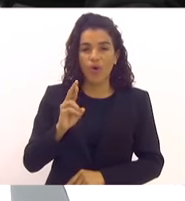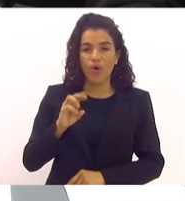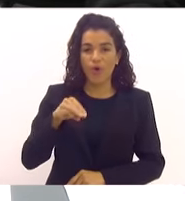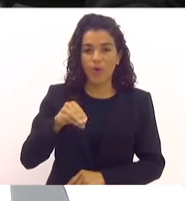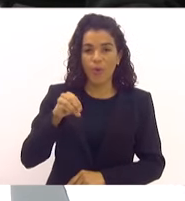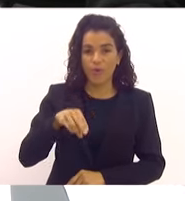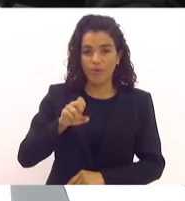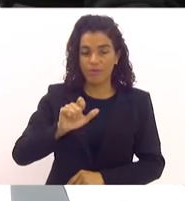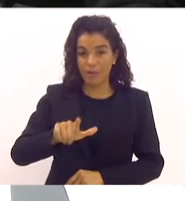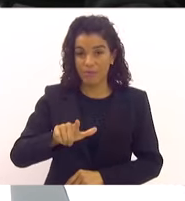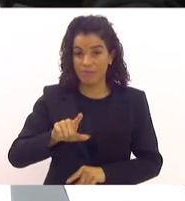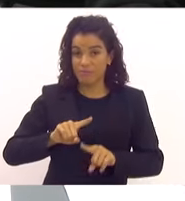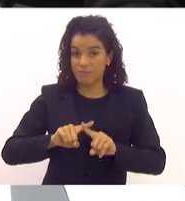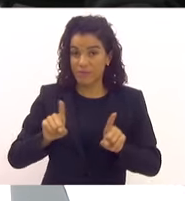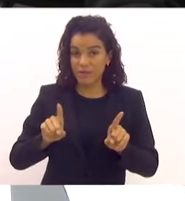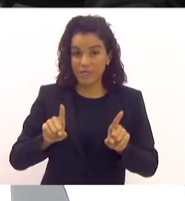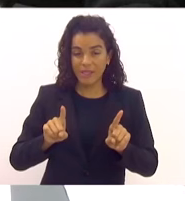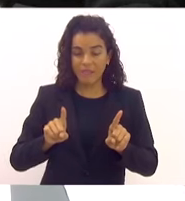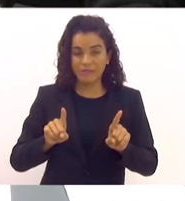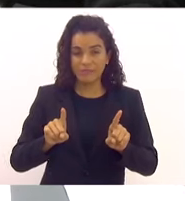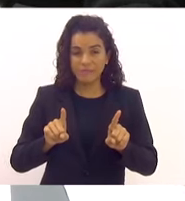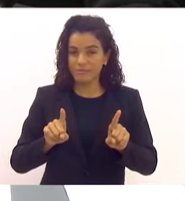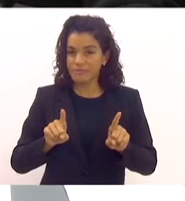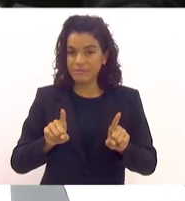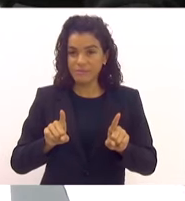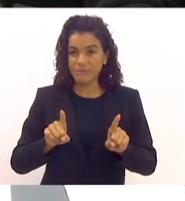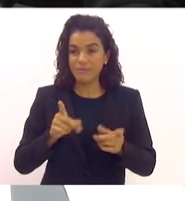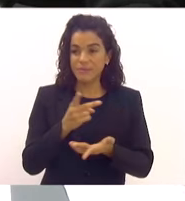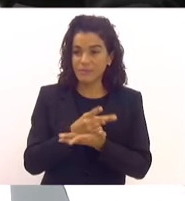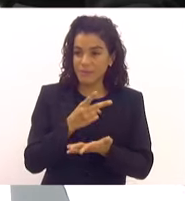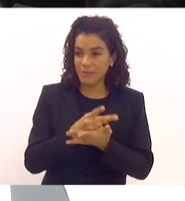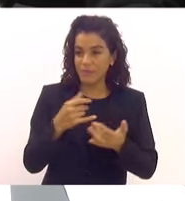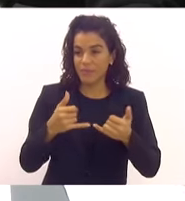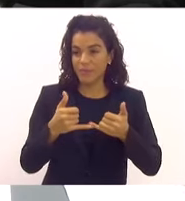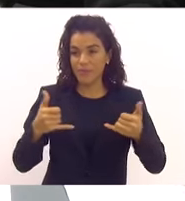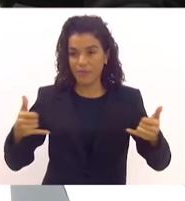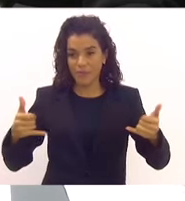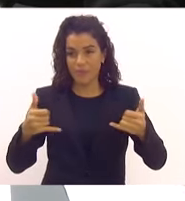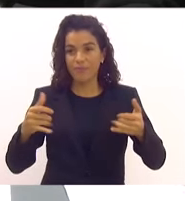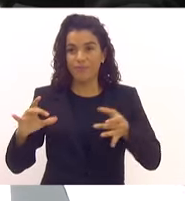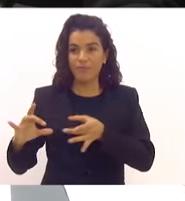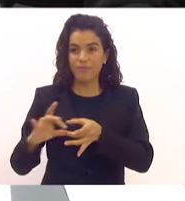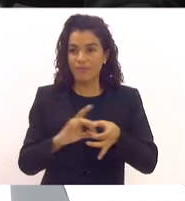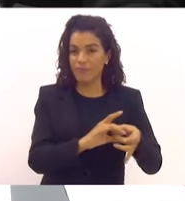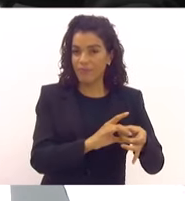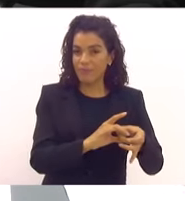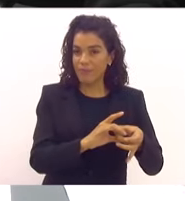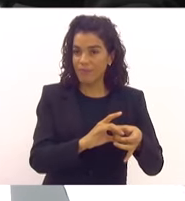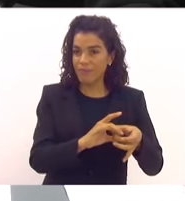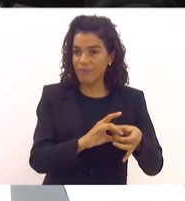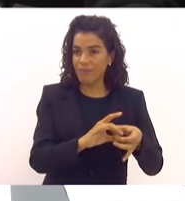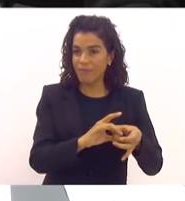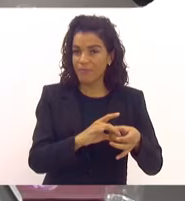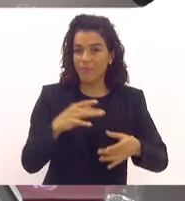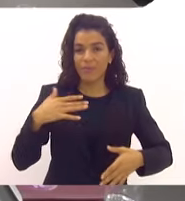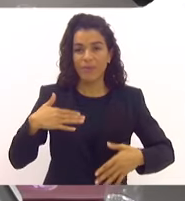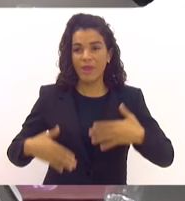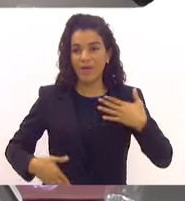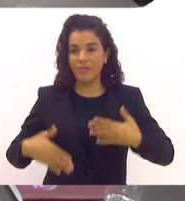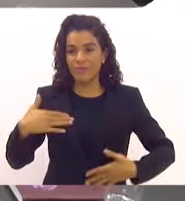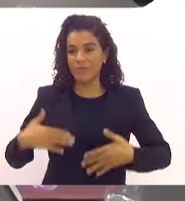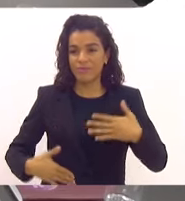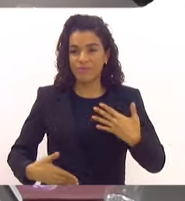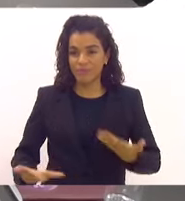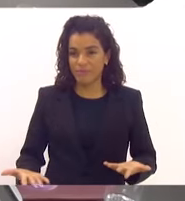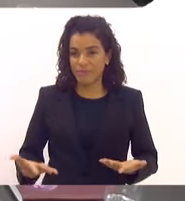hormonal. Mas, na mesma linha da deputada Verônica Lima... E de compleição física também, não é só hormônio.